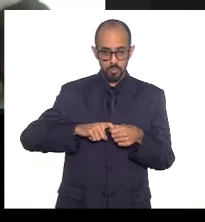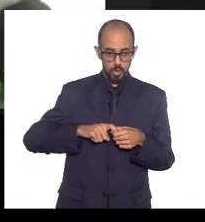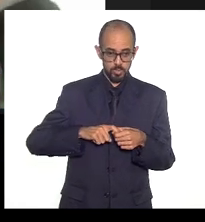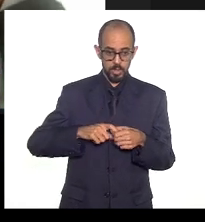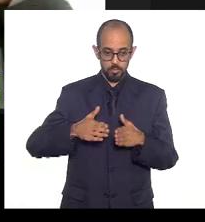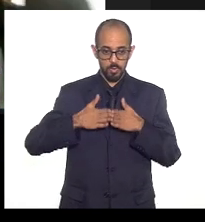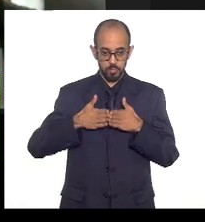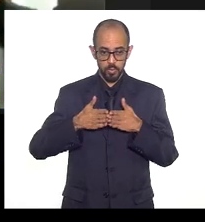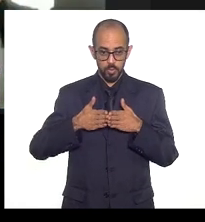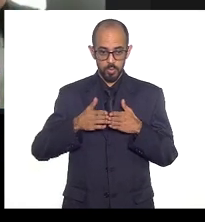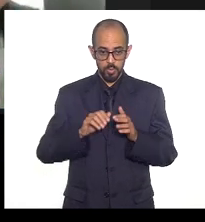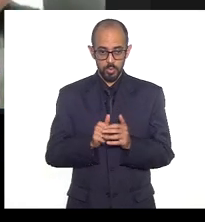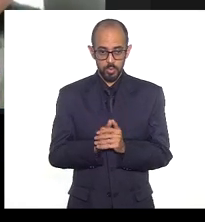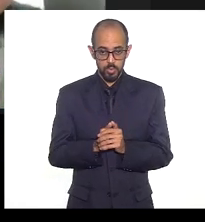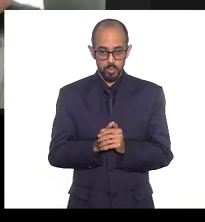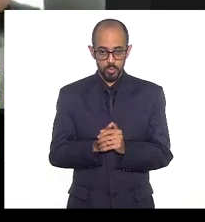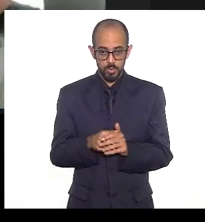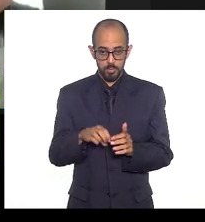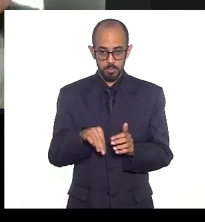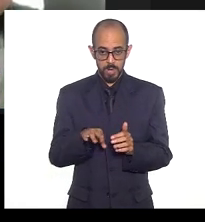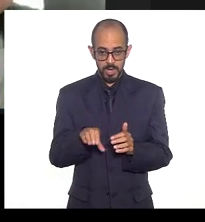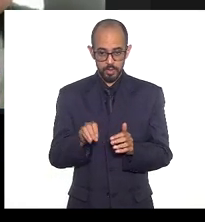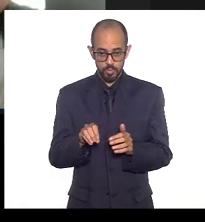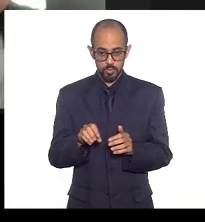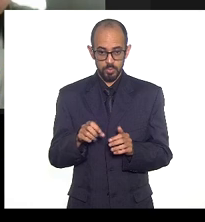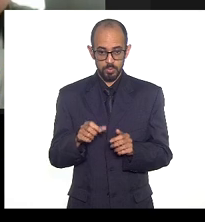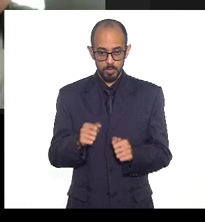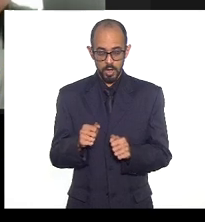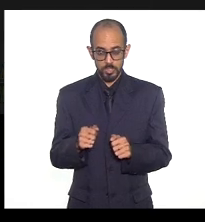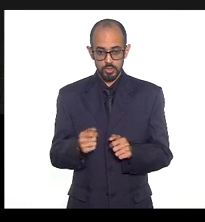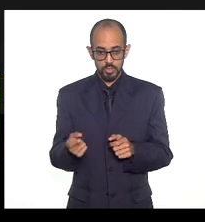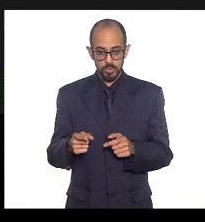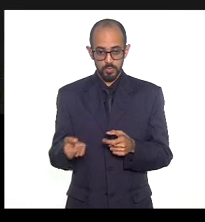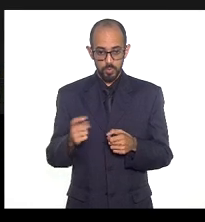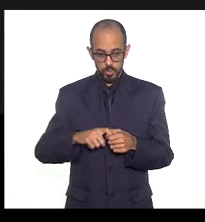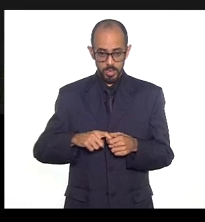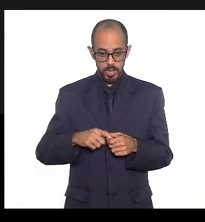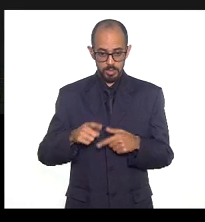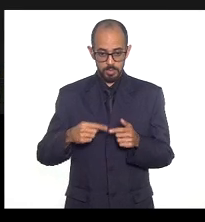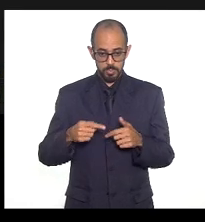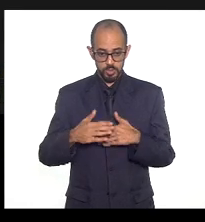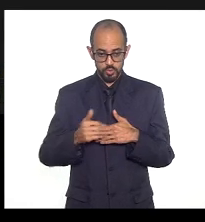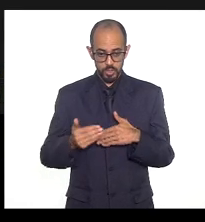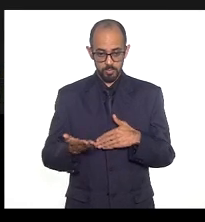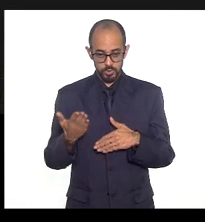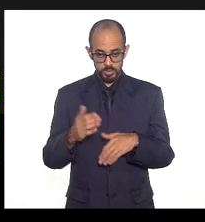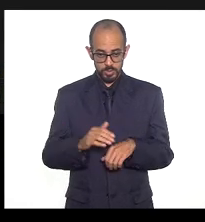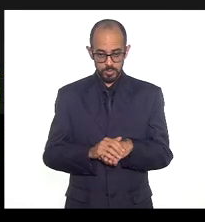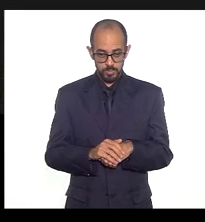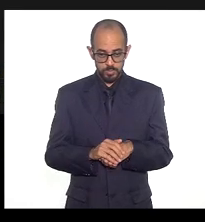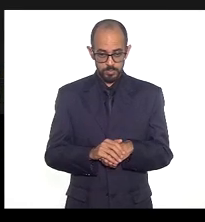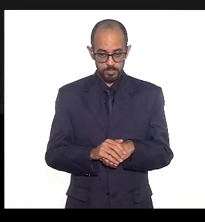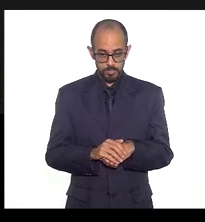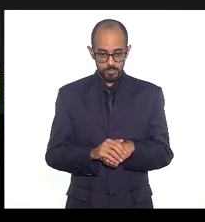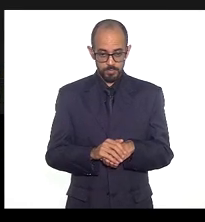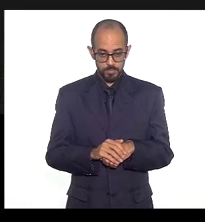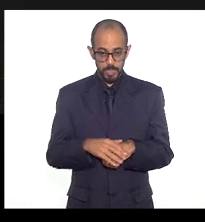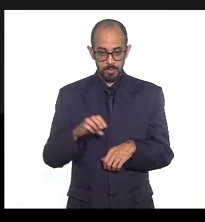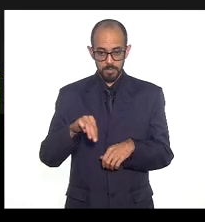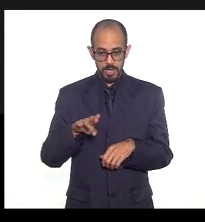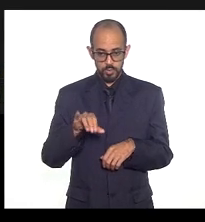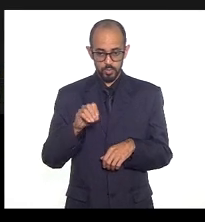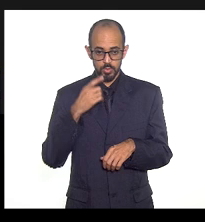registrar. Tá bem, Mário, você sai e entra novamente, eu chamo em seguida. Quero registrar que o mandato do deputado Eliomar Coelho. O Mário voltou